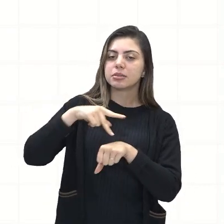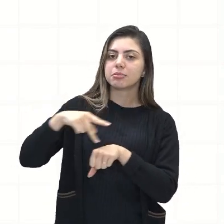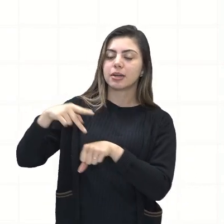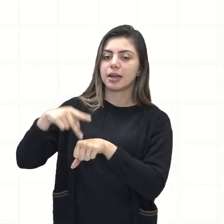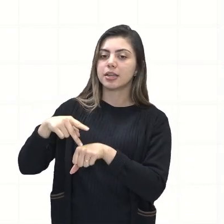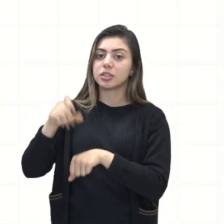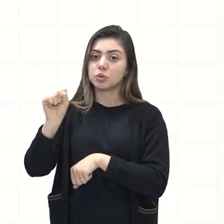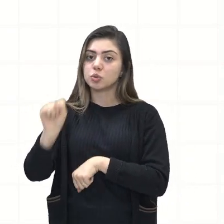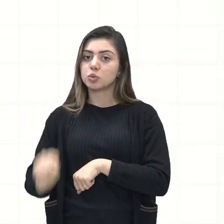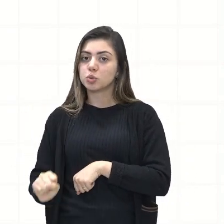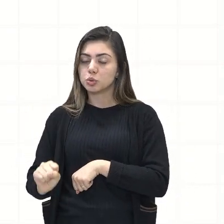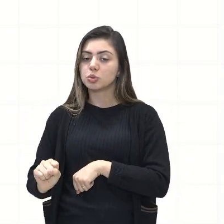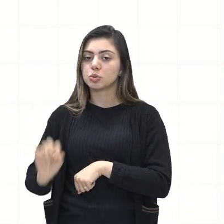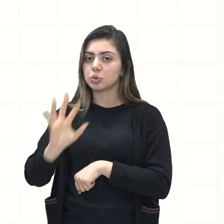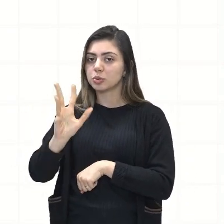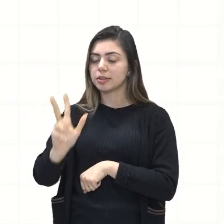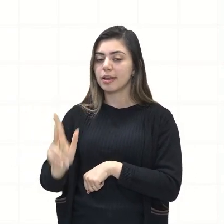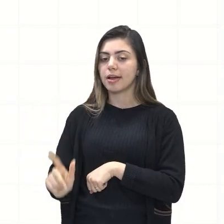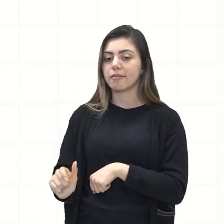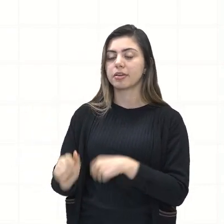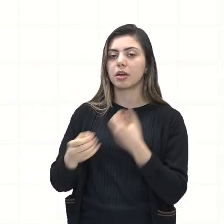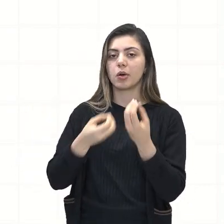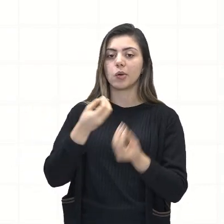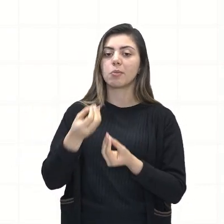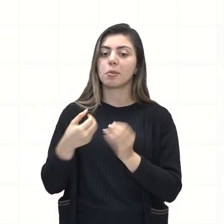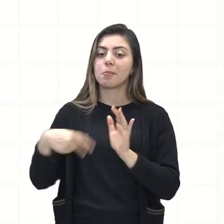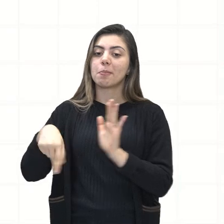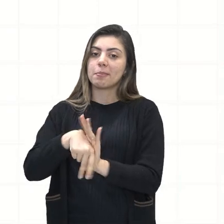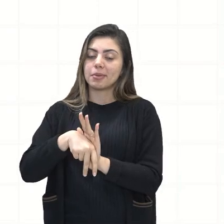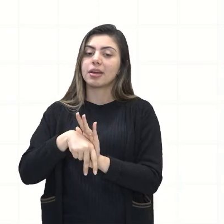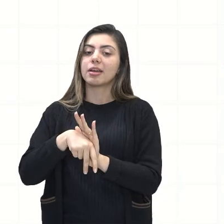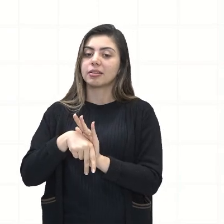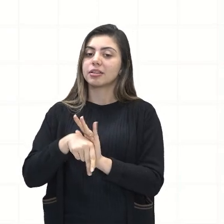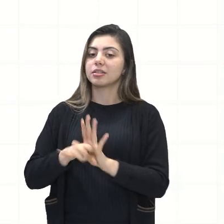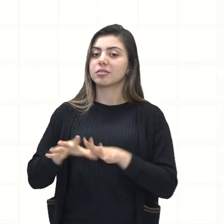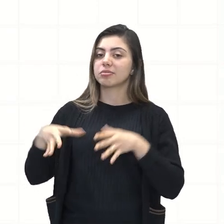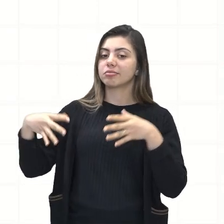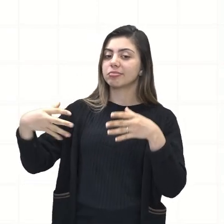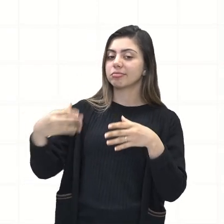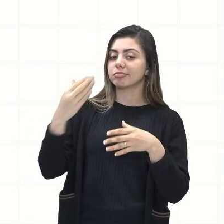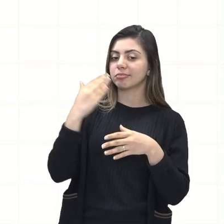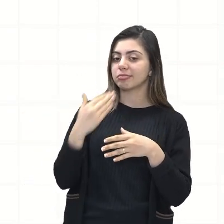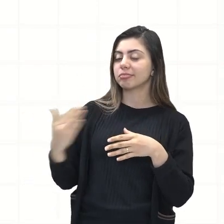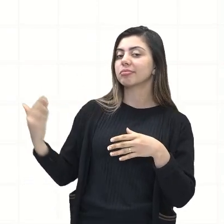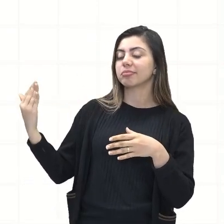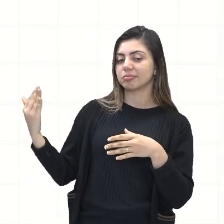sentido sul do deserto do Saara pertencem a esse grande grupo que é a África